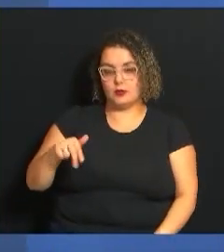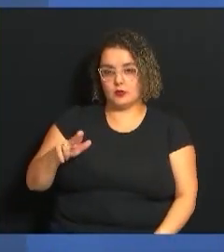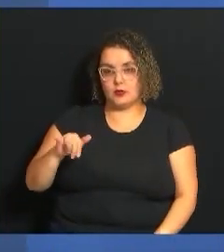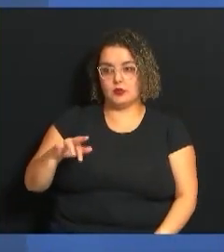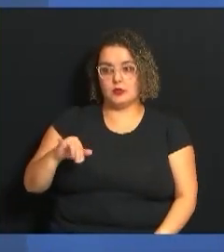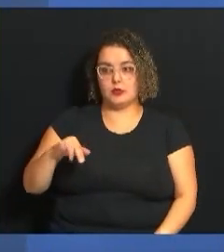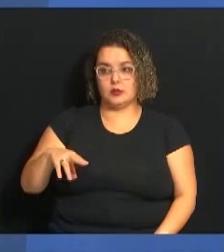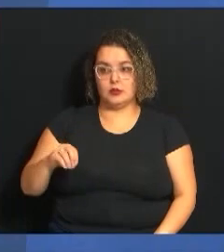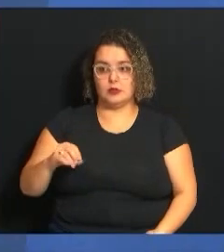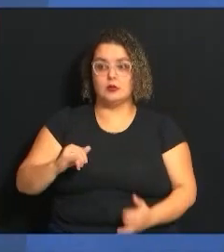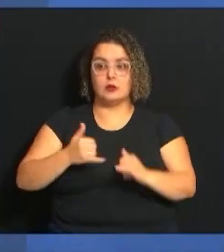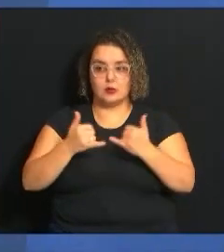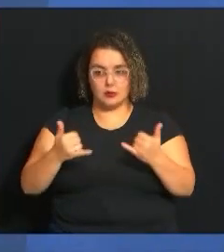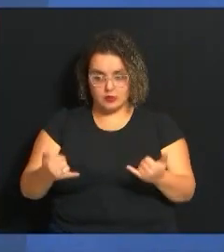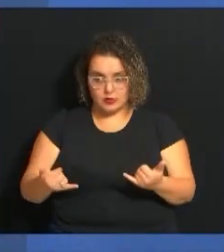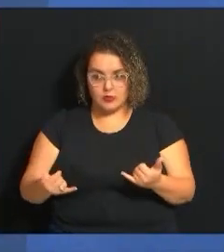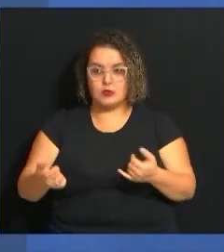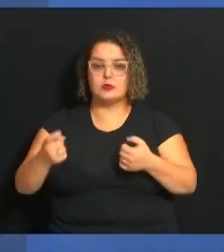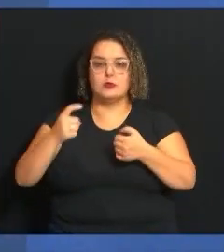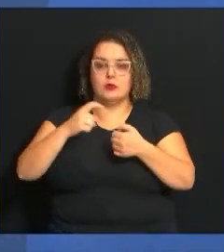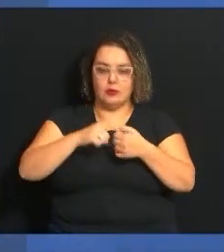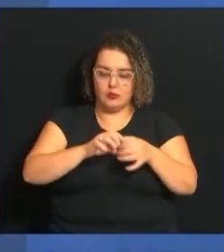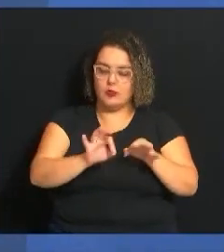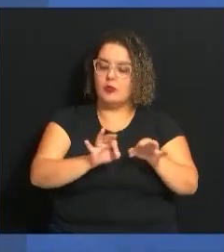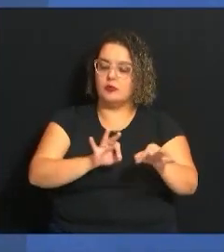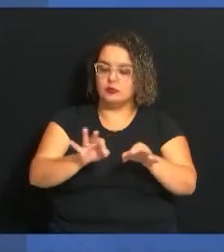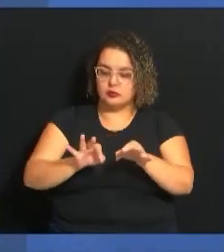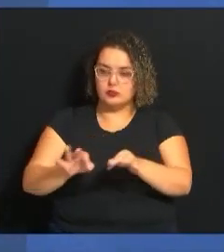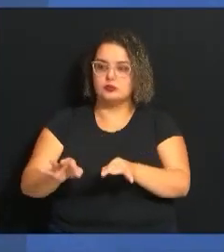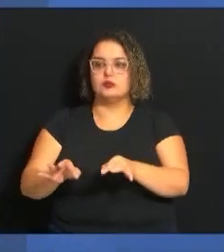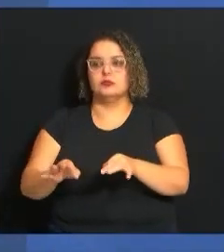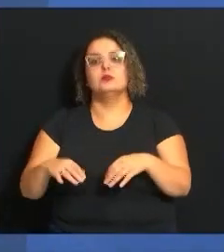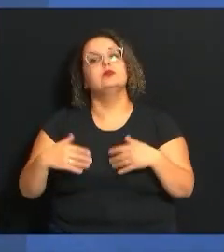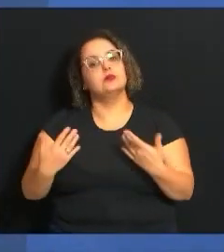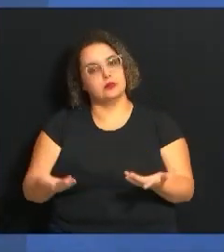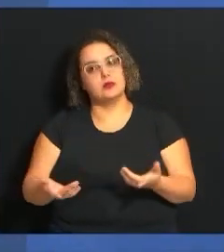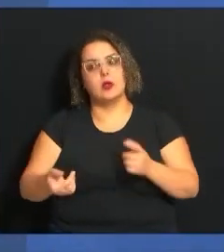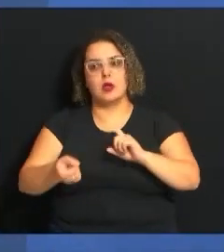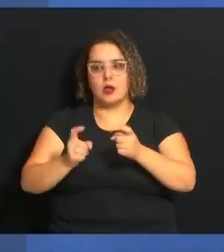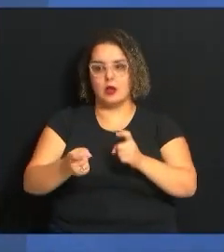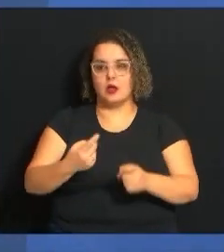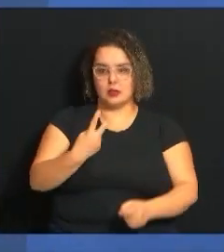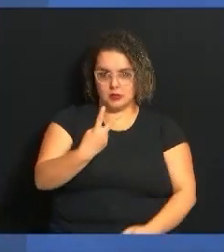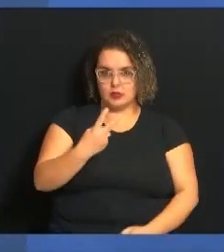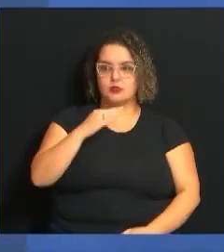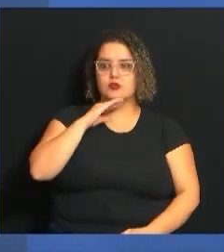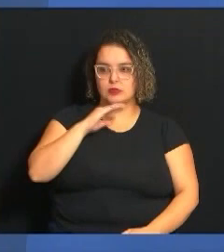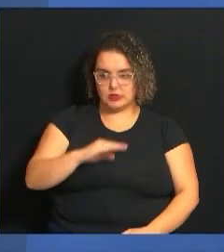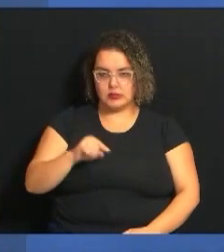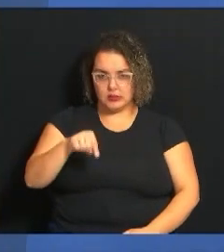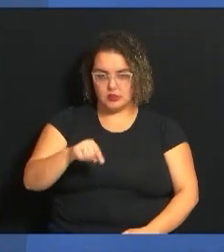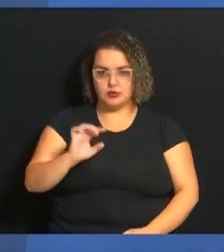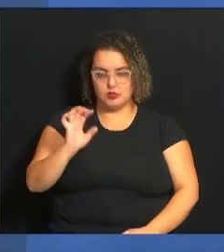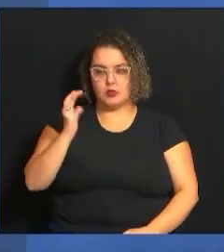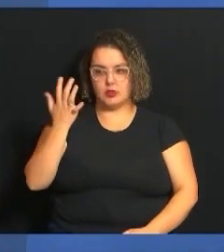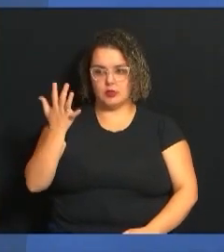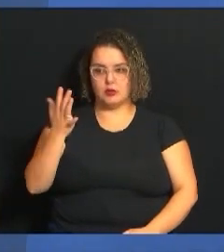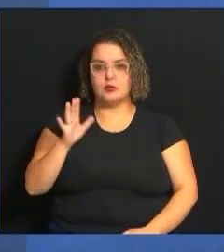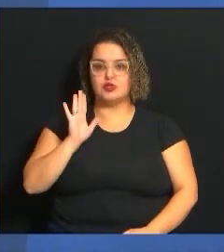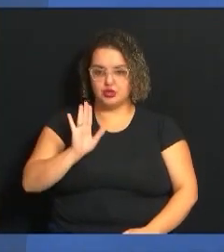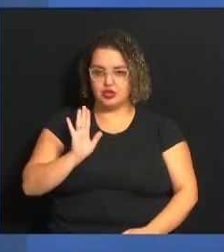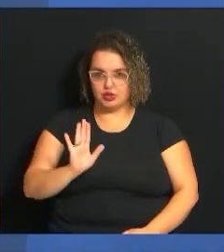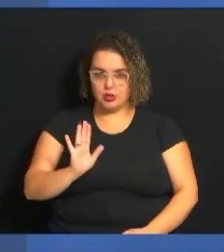a energia já foi restabelecida. Com isso, a reunião das 14h, que vai acontecer daqui a